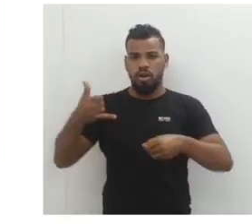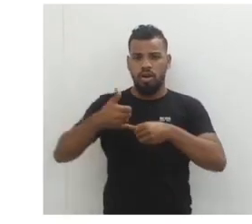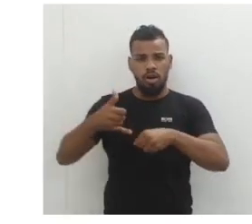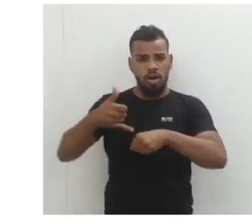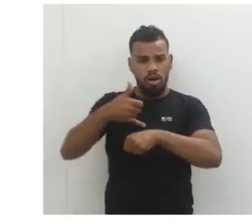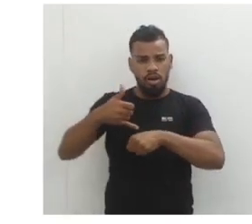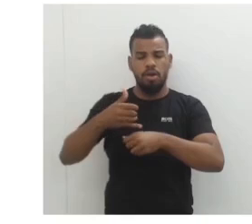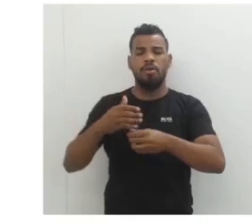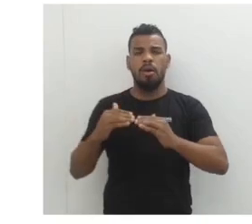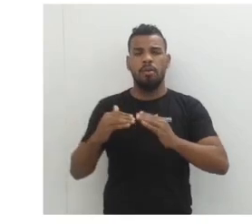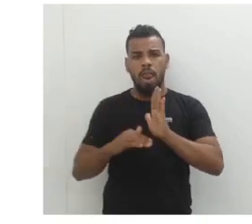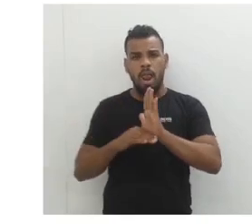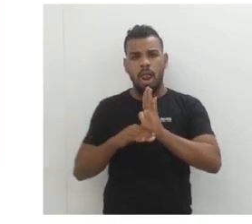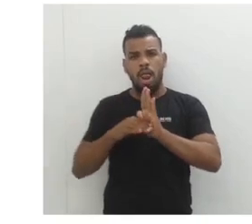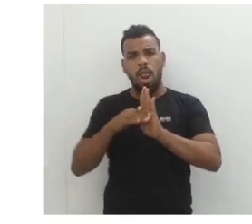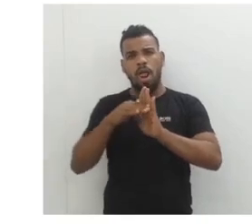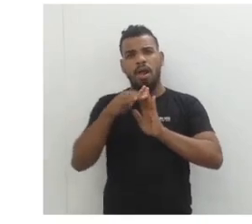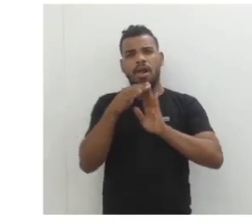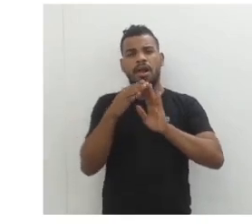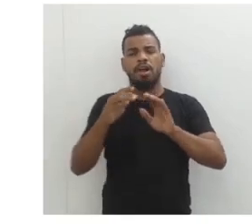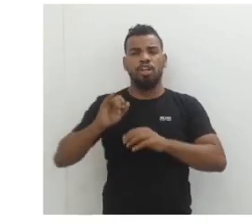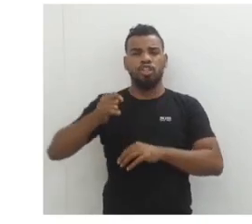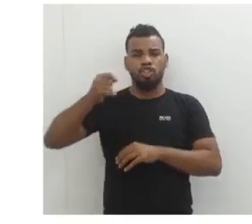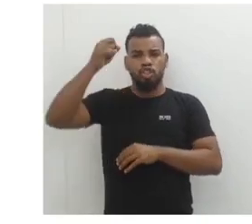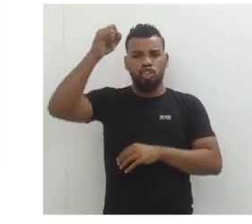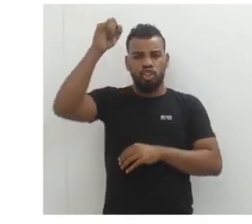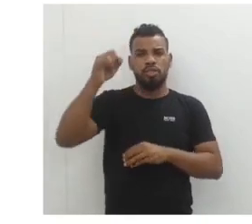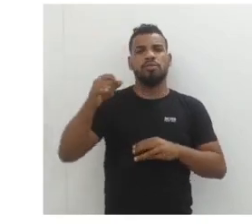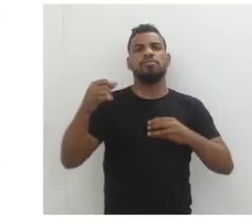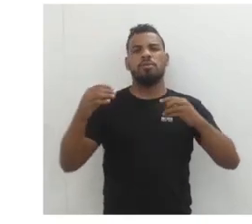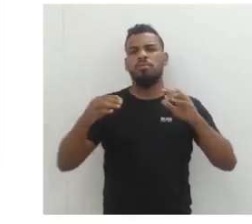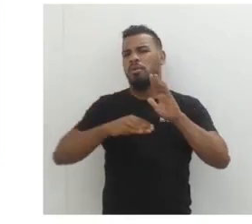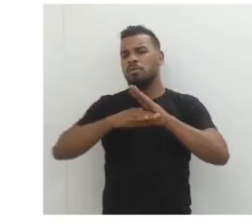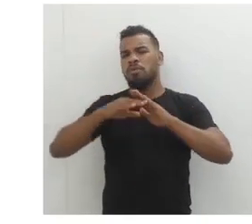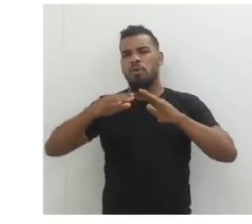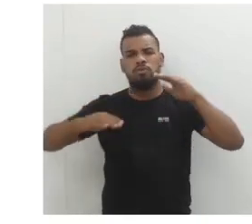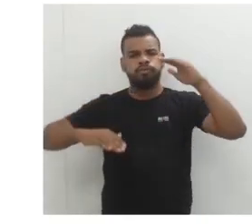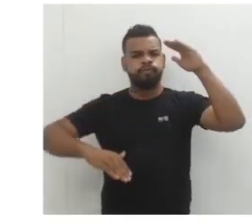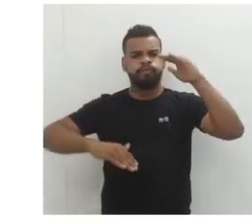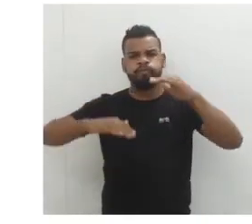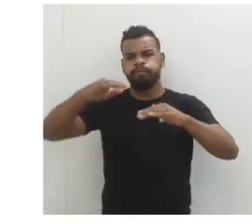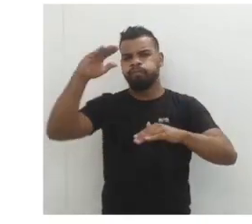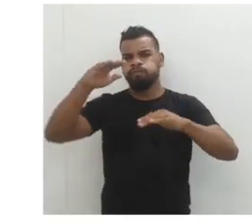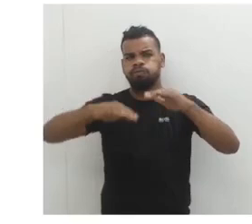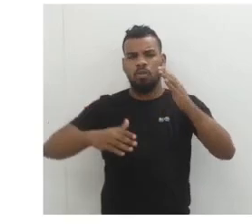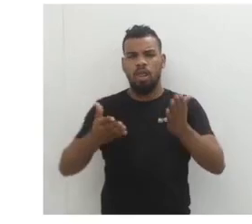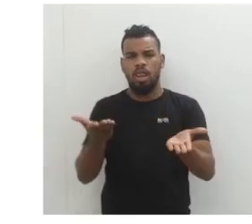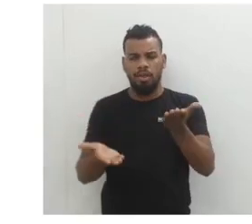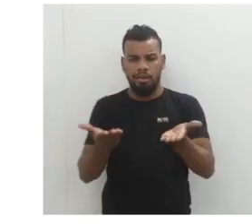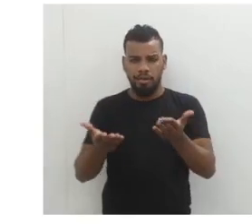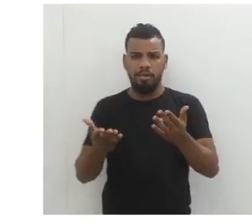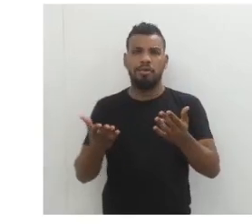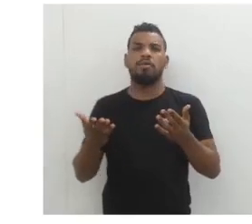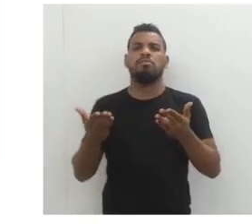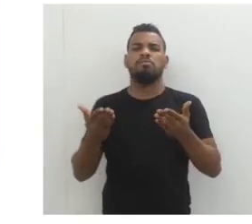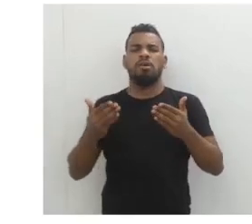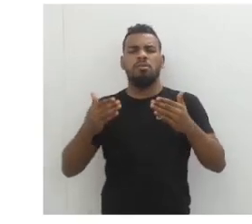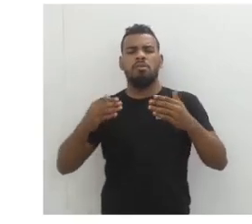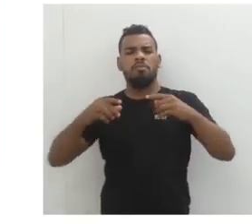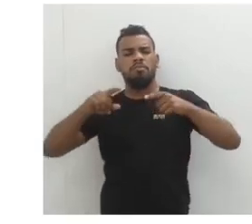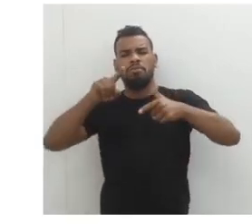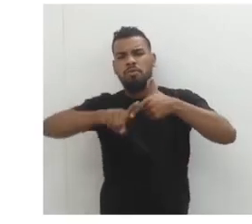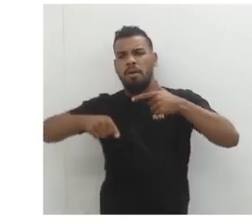petróleo, das taxas de juros internacionais, houve um desequilíbrio da balança brasileira